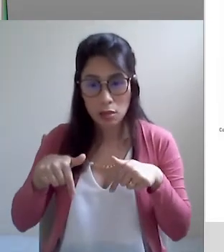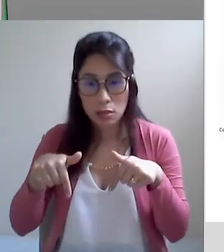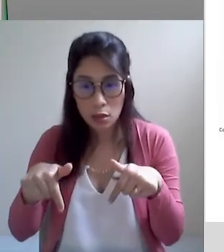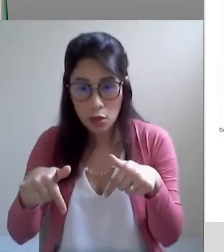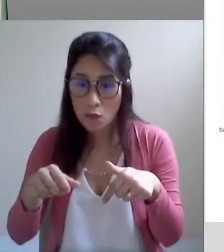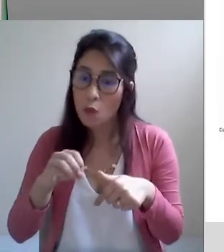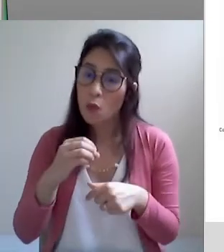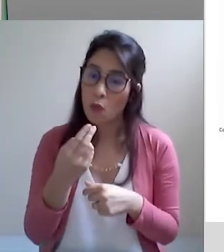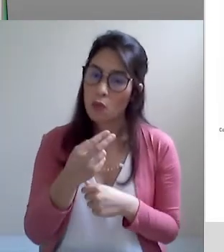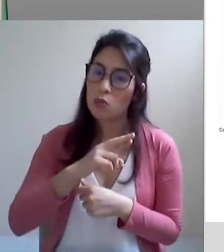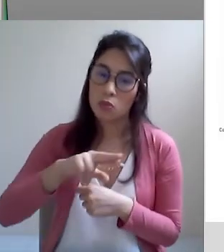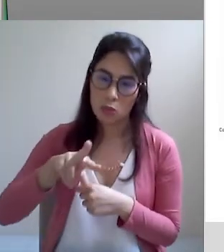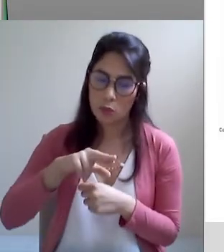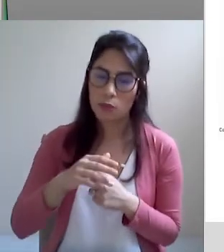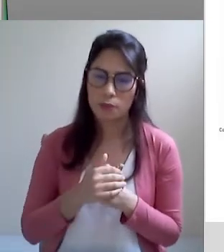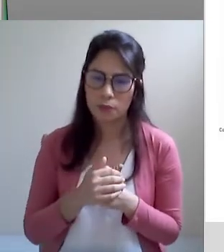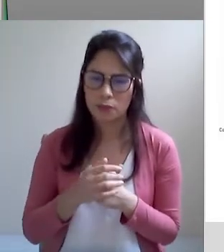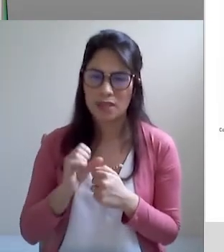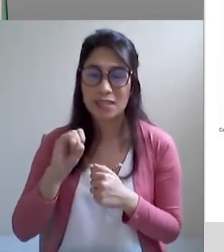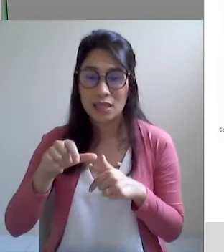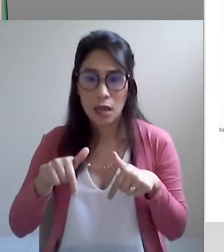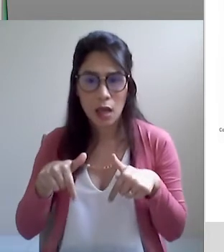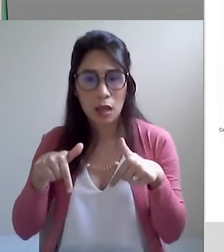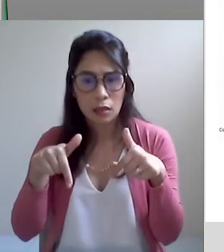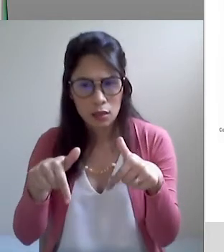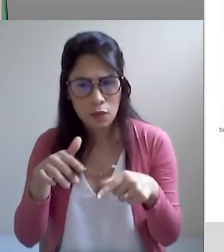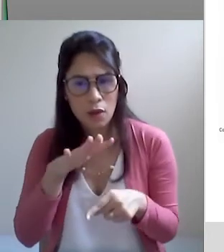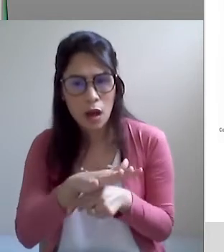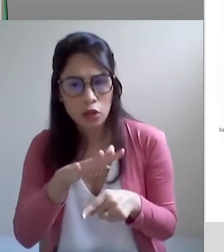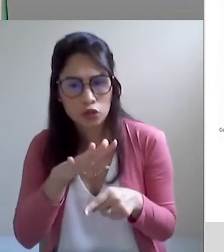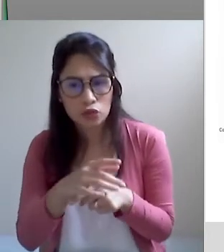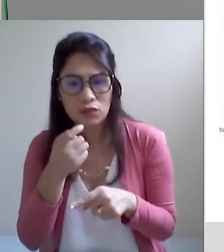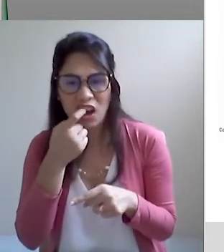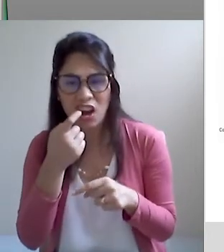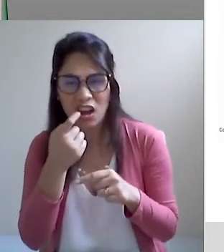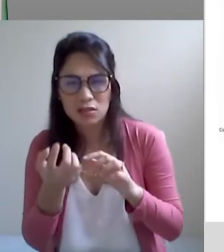Osteoclastos ativos participam do remodelamento ósseo.